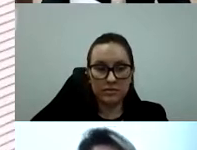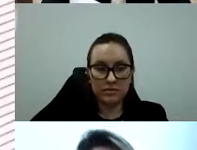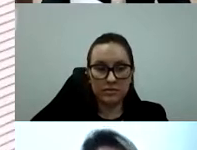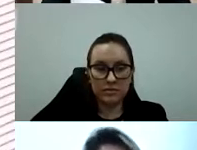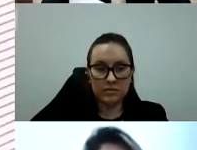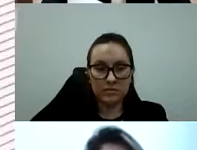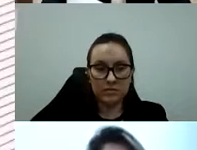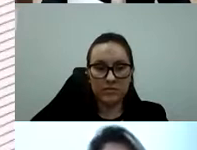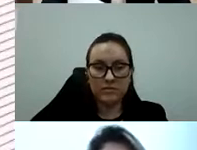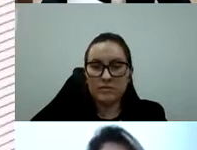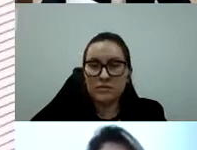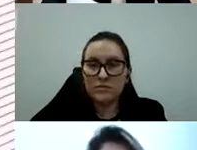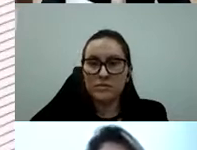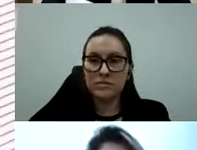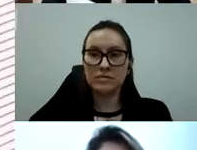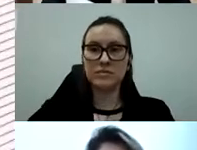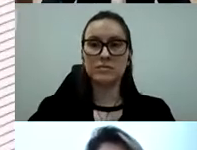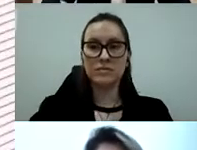Doutora Caroline da Silva Grando.